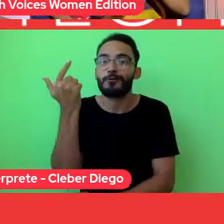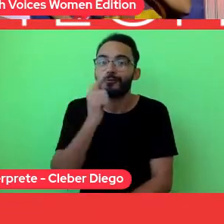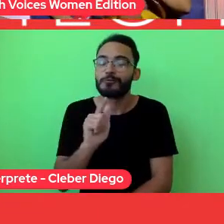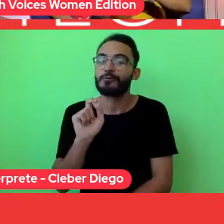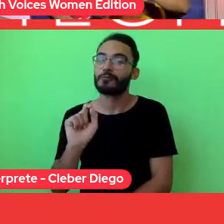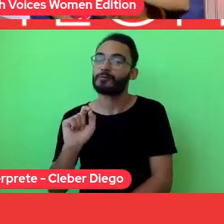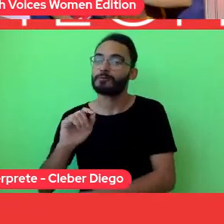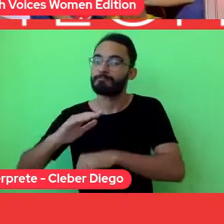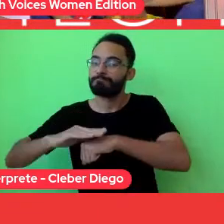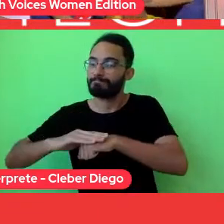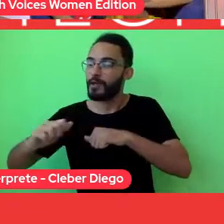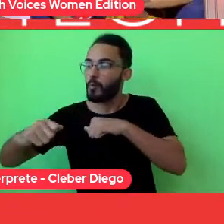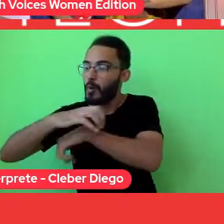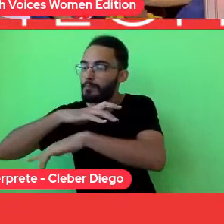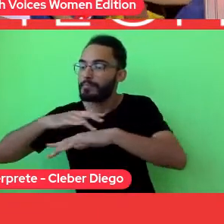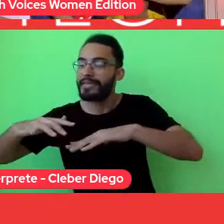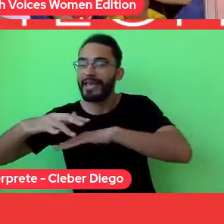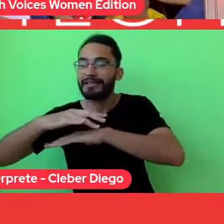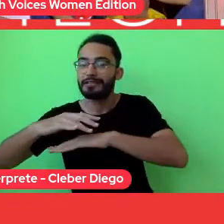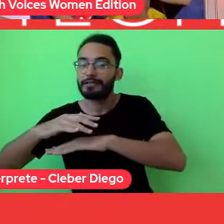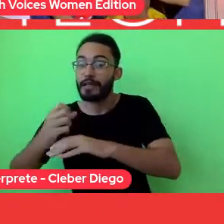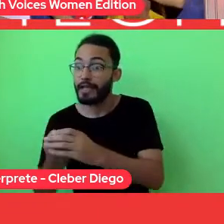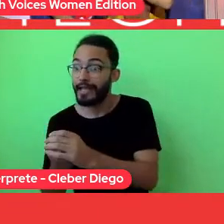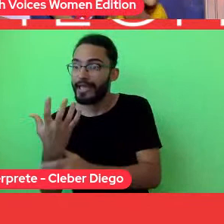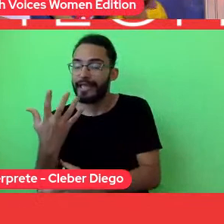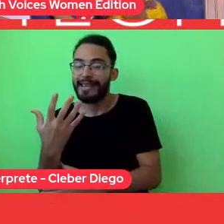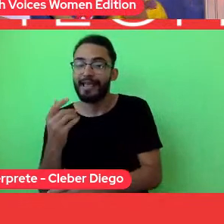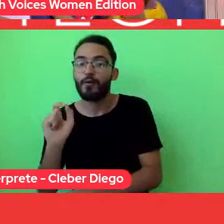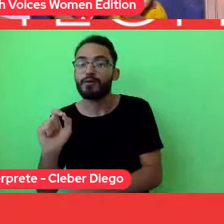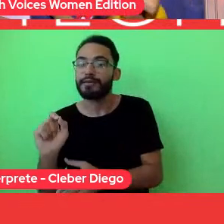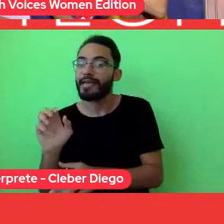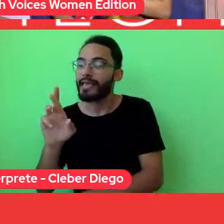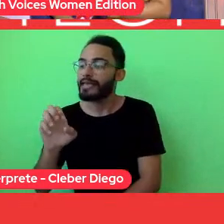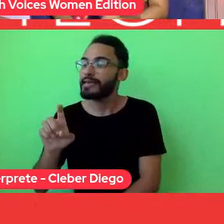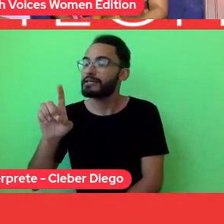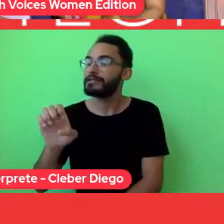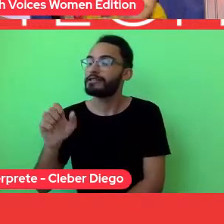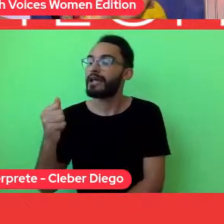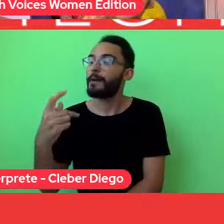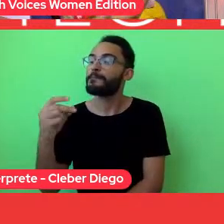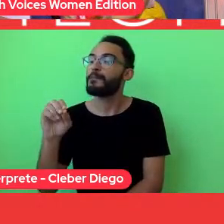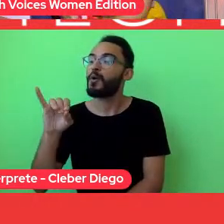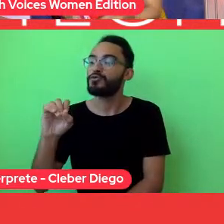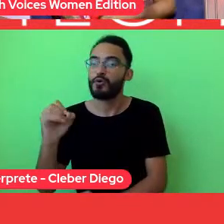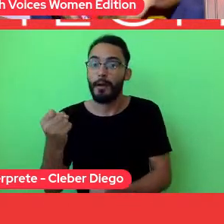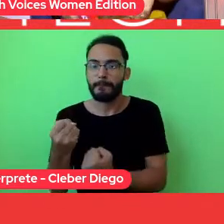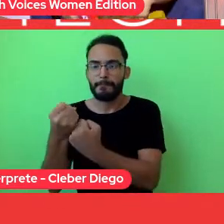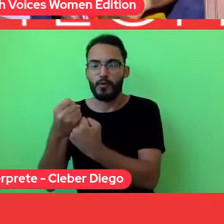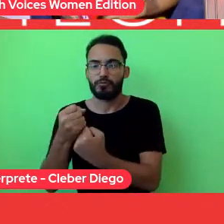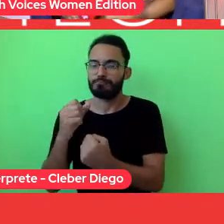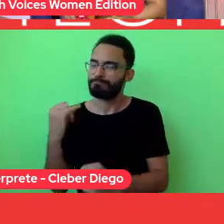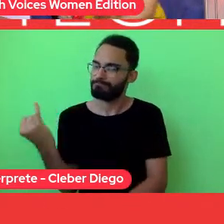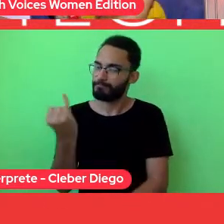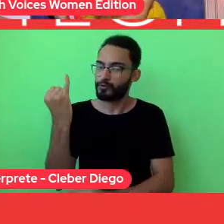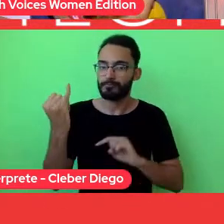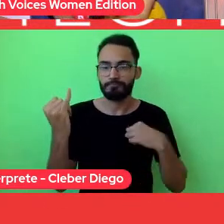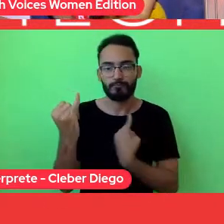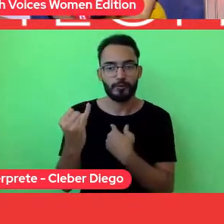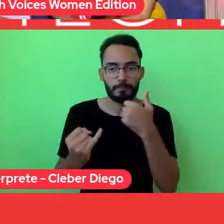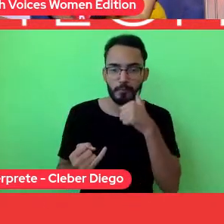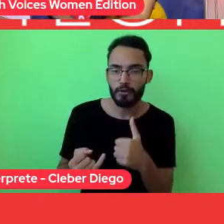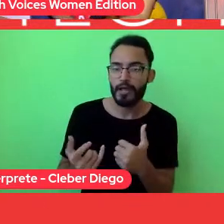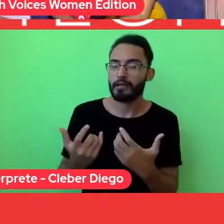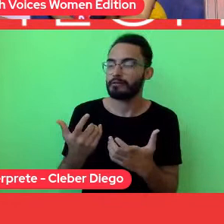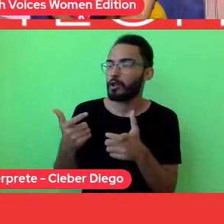criar esse ambiente, né, que cria ali uma rede de apoio, que é super importante para todas nós, né, um lugar onde